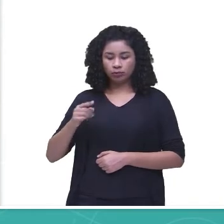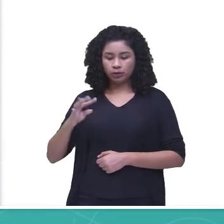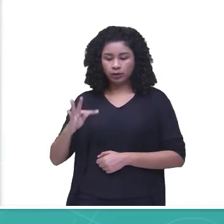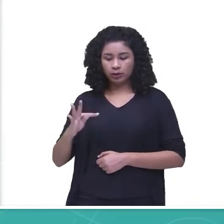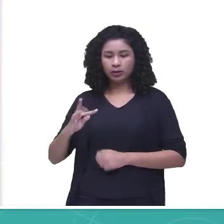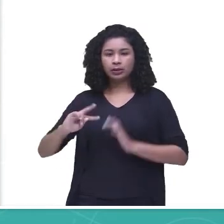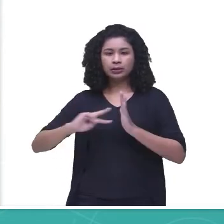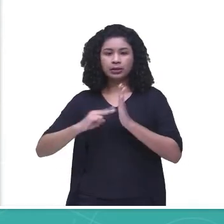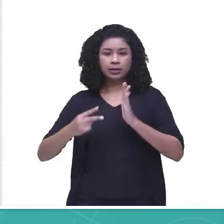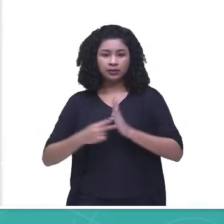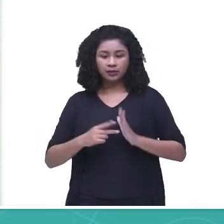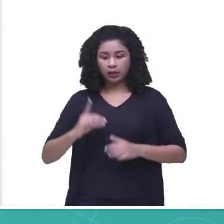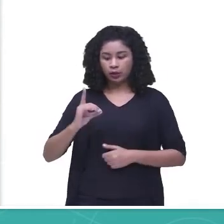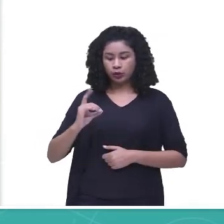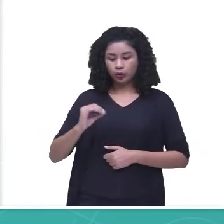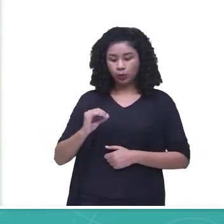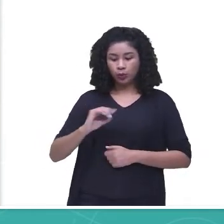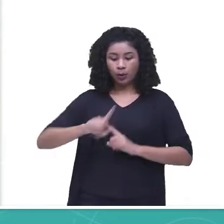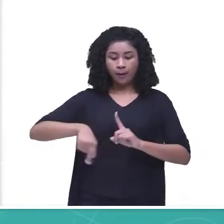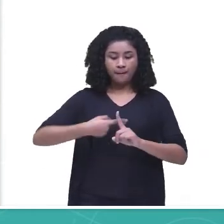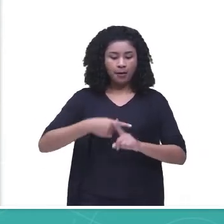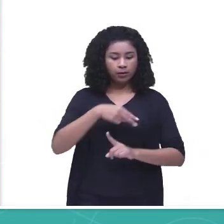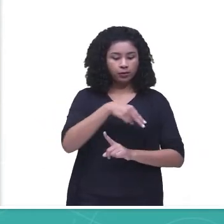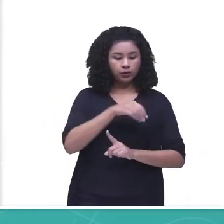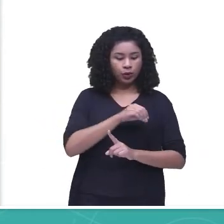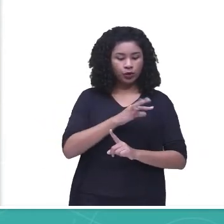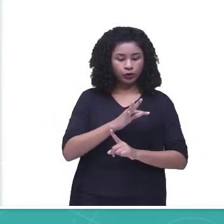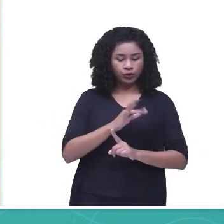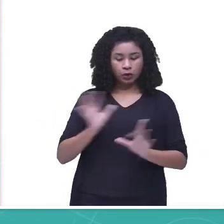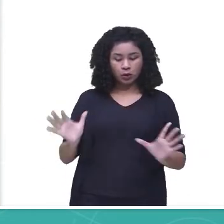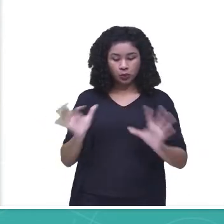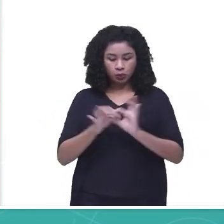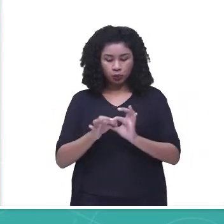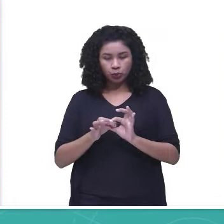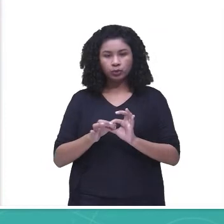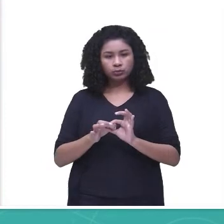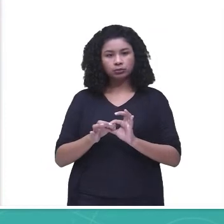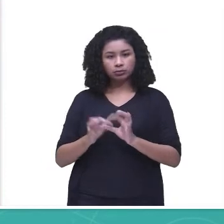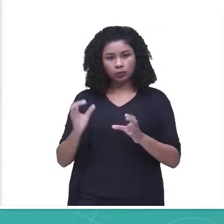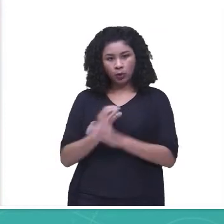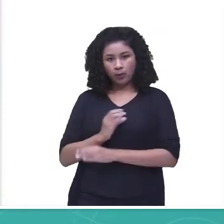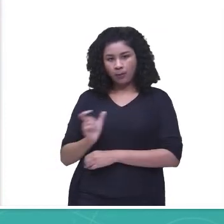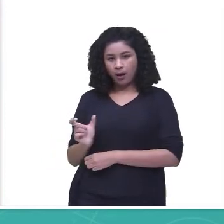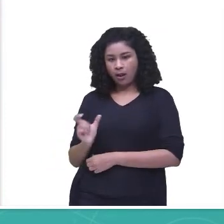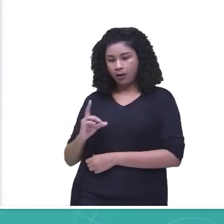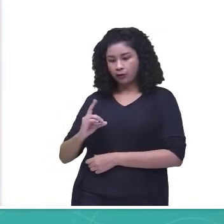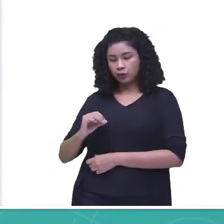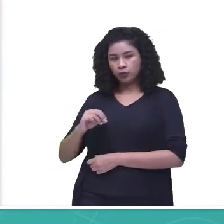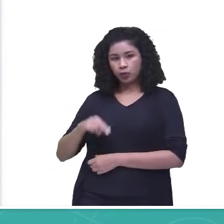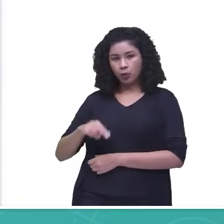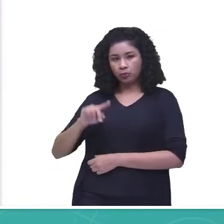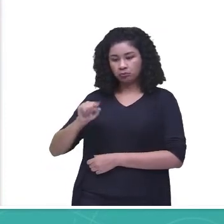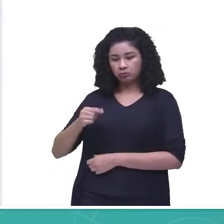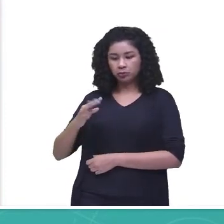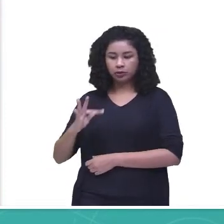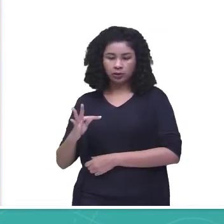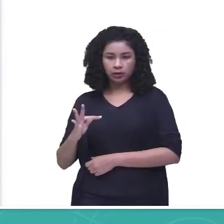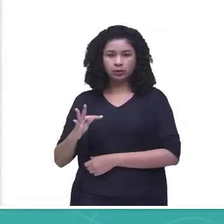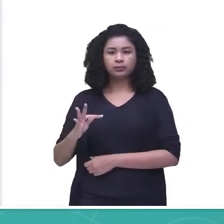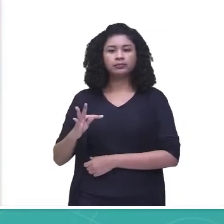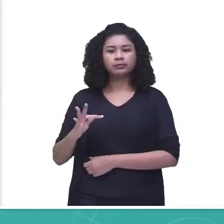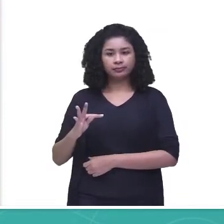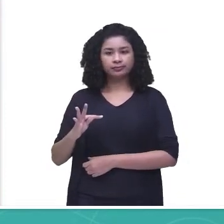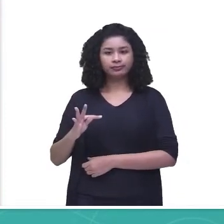mais not. É a forma abreviada de do mais not. Tá certo? Que pode ser abreviado ou não, aí depende do falante,